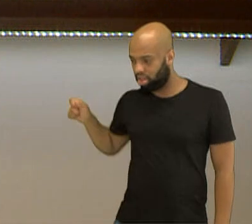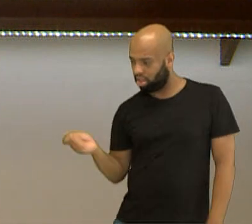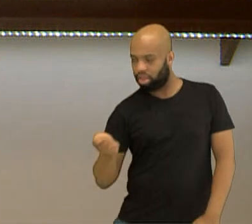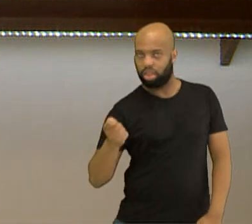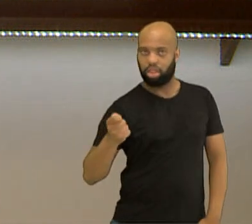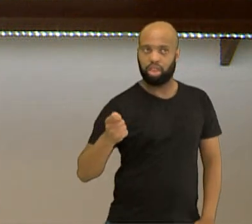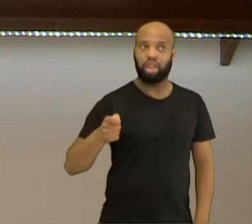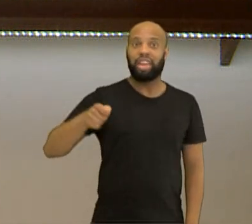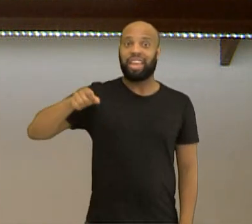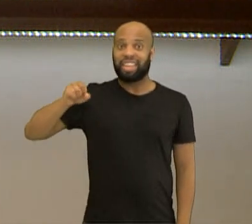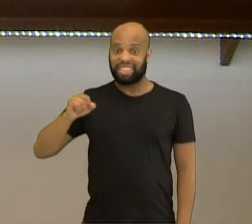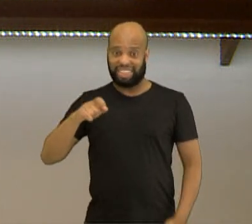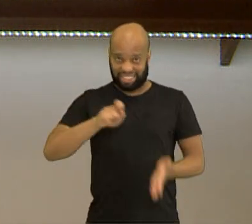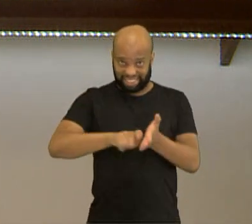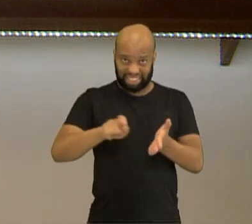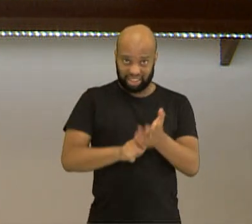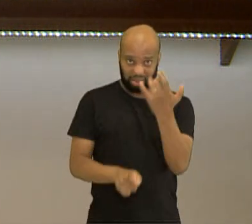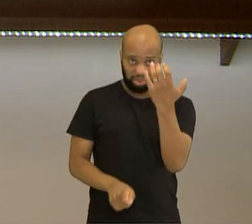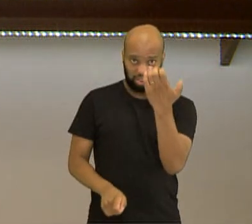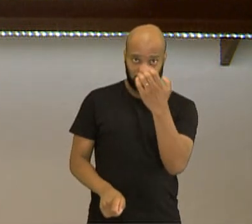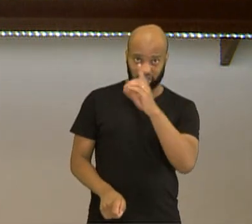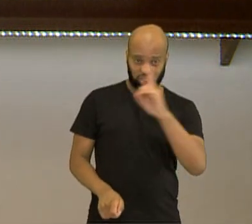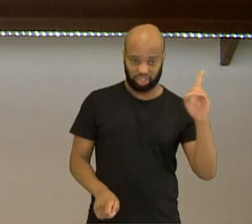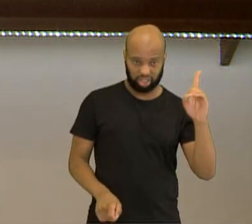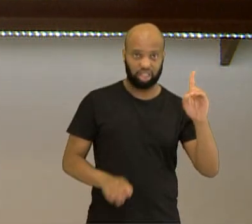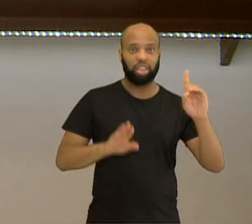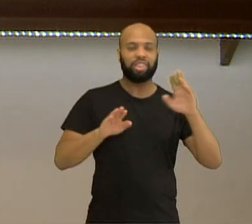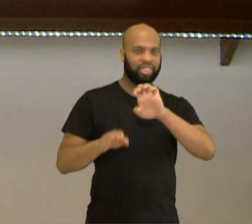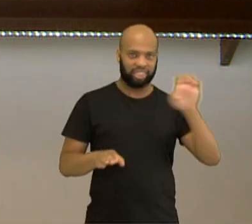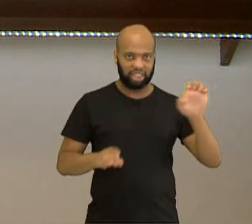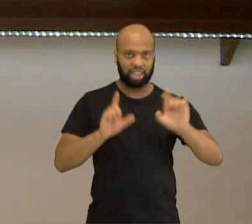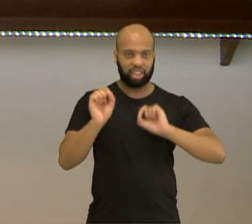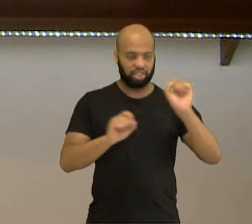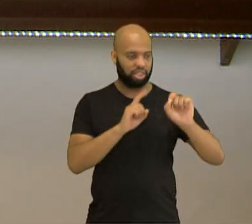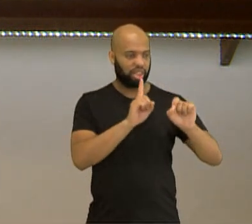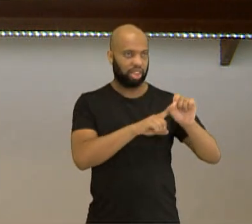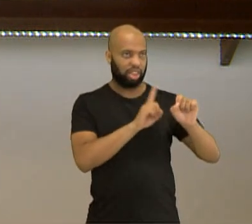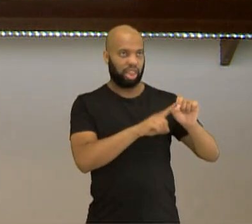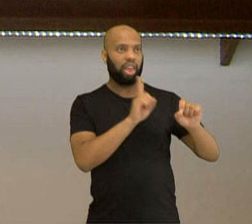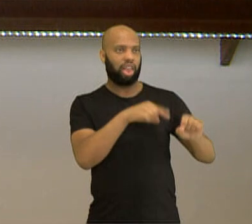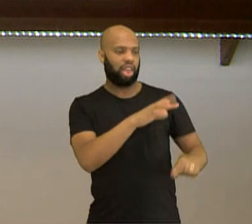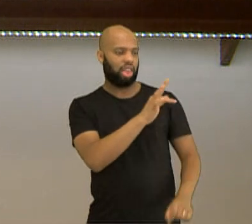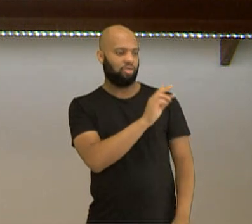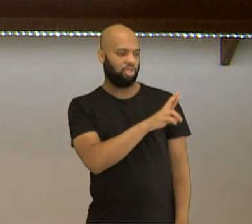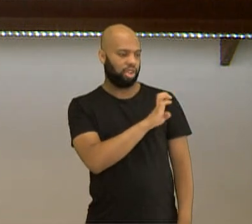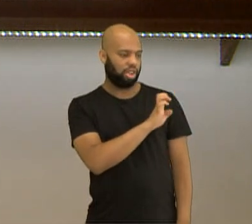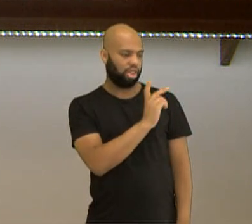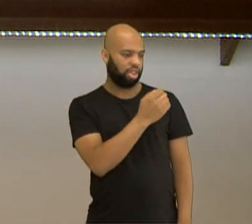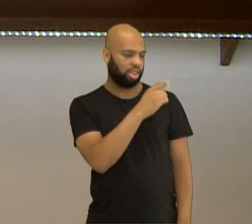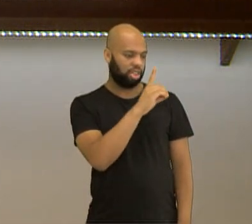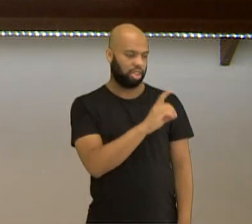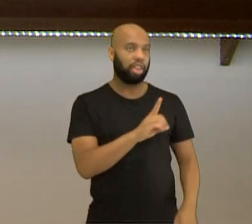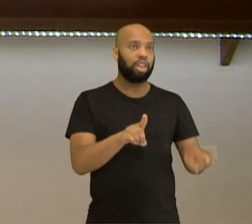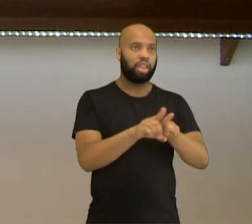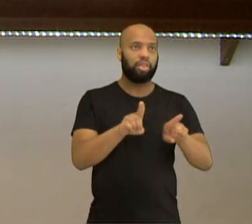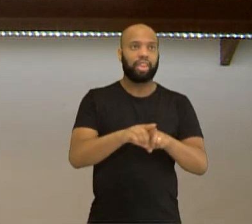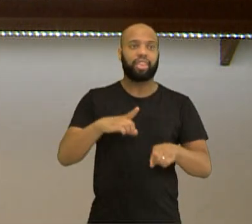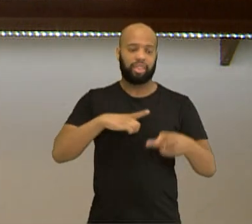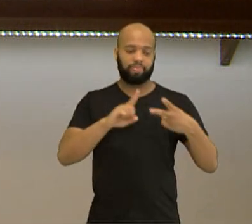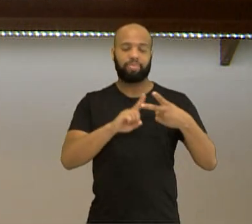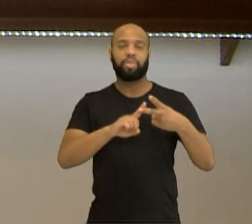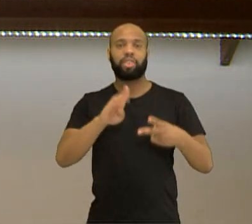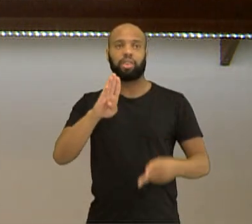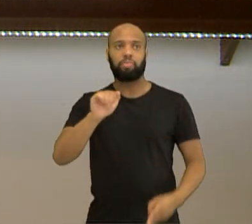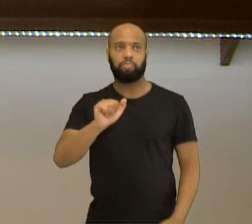é canhoto, o forehand vai ser do lado esquerdo. E o backhand sempre vai ser o meu lado contrário. Então, forehand